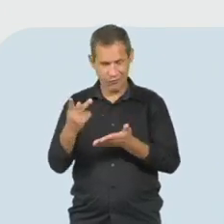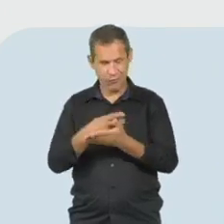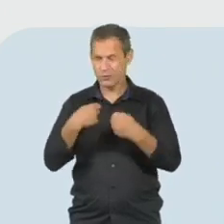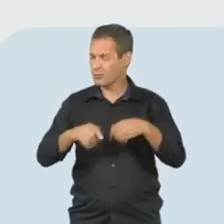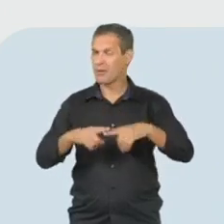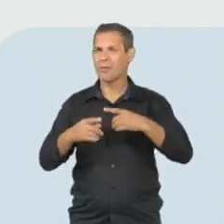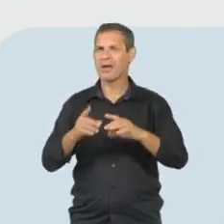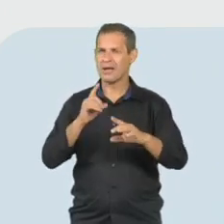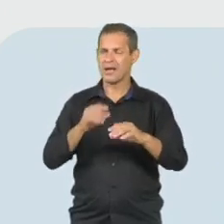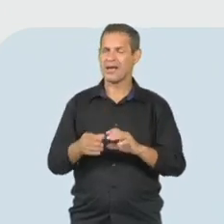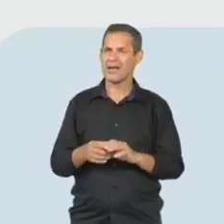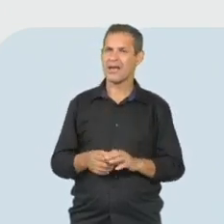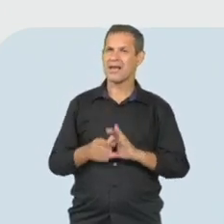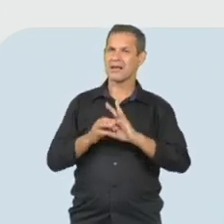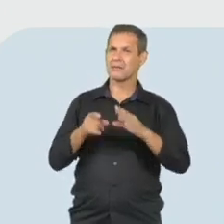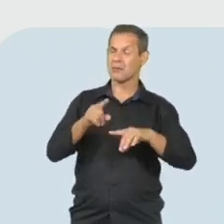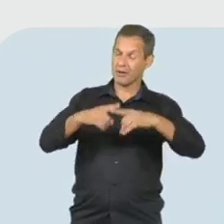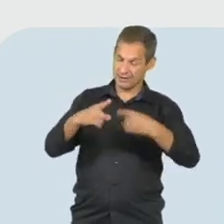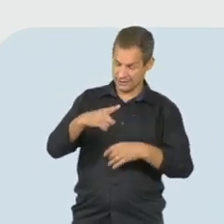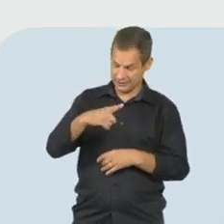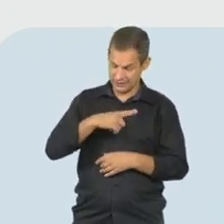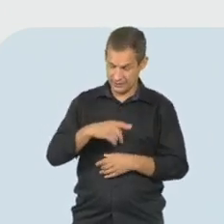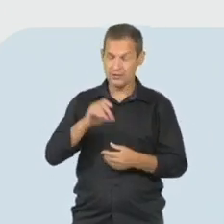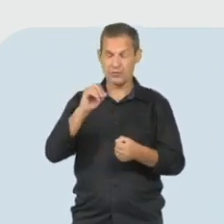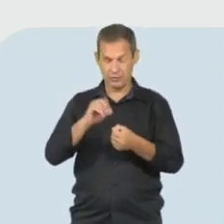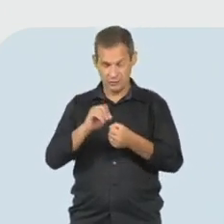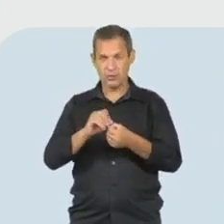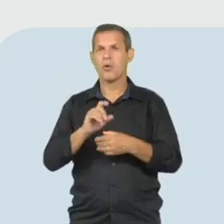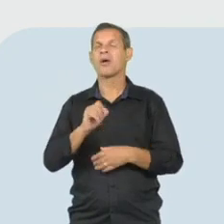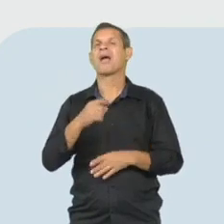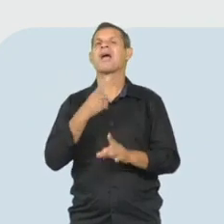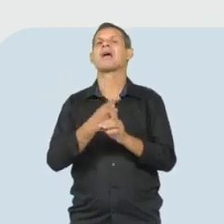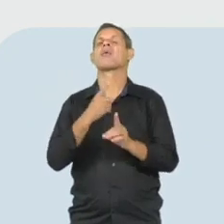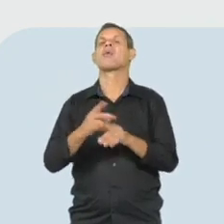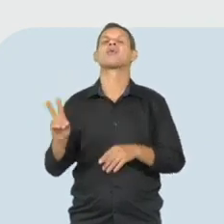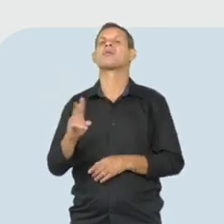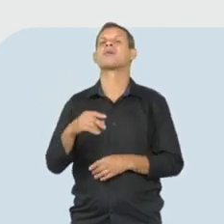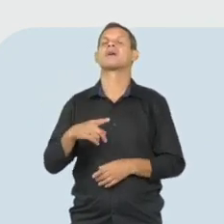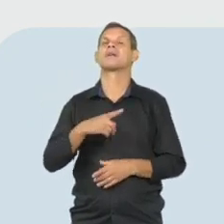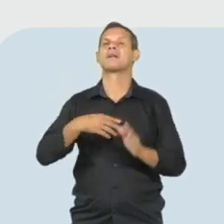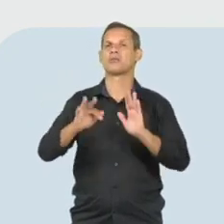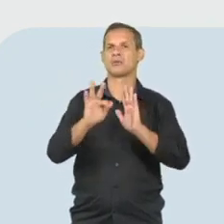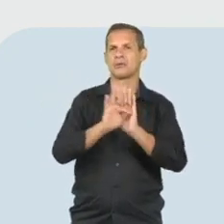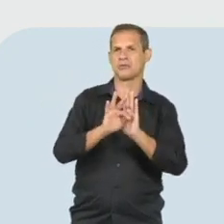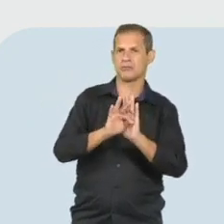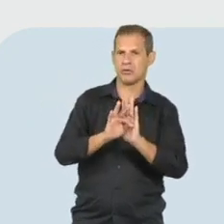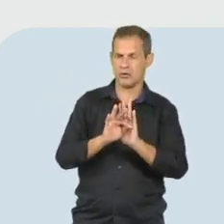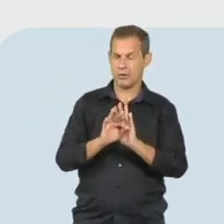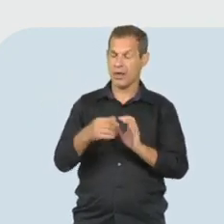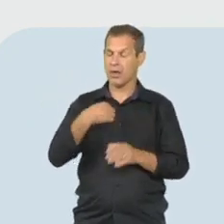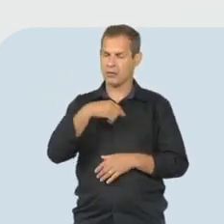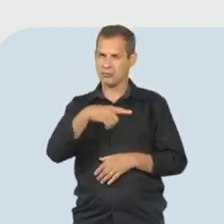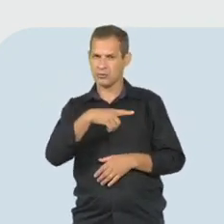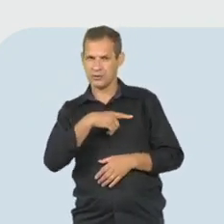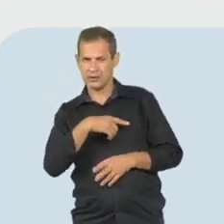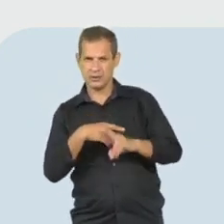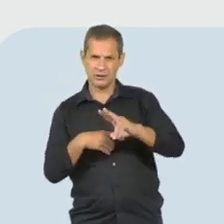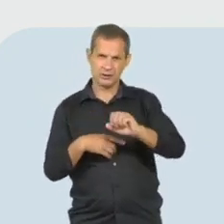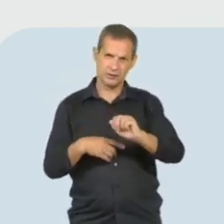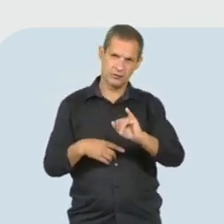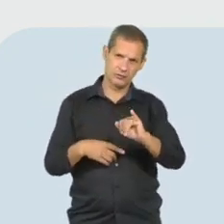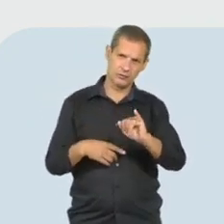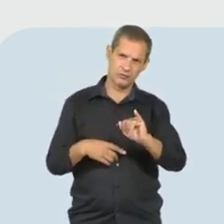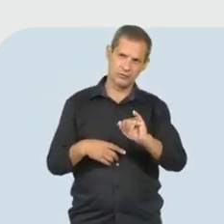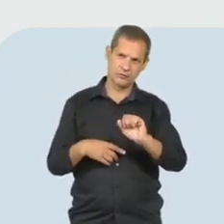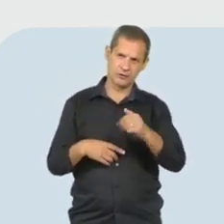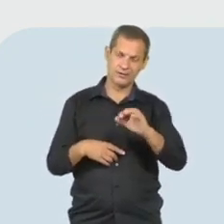é dada para você. Então você tem que fazer o seguinte, é encontrar os valores e colocar na fórmula. Eu tenho lá a variância que é 4,